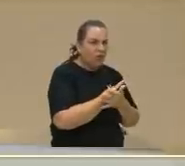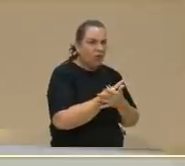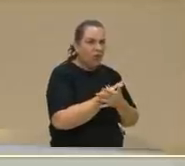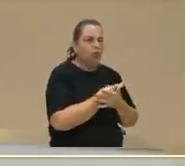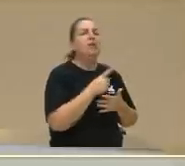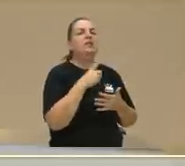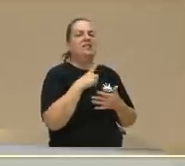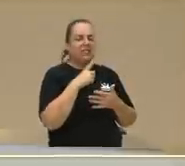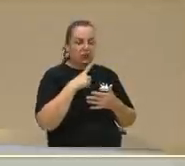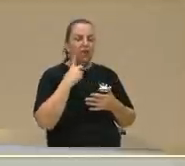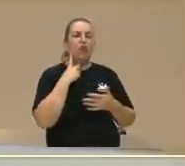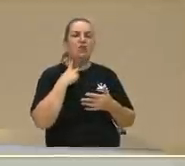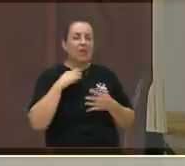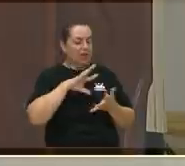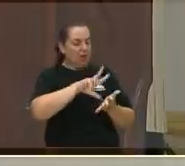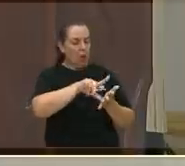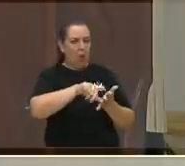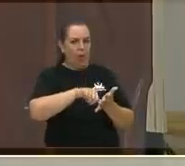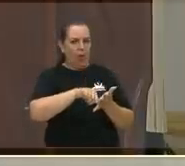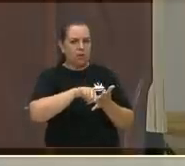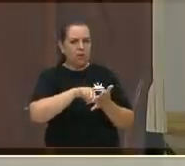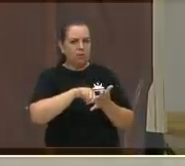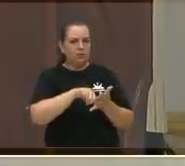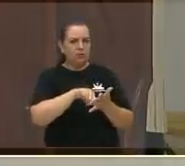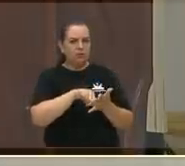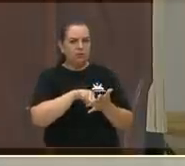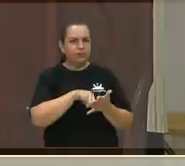vontade de roubar de furtar